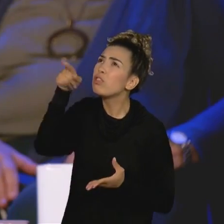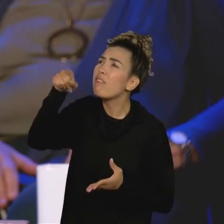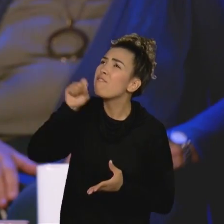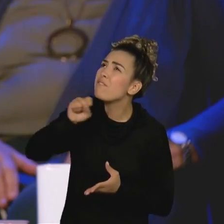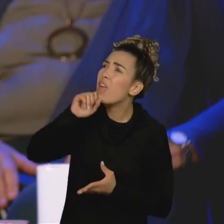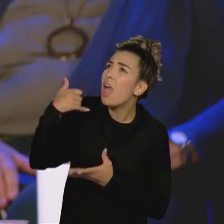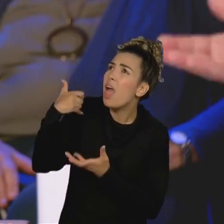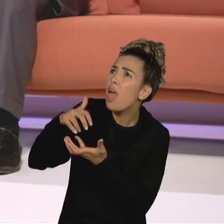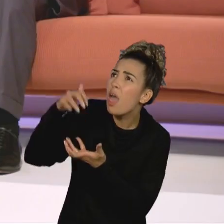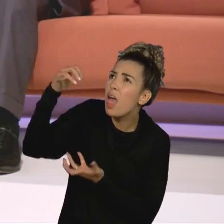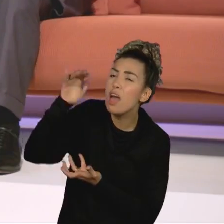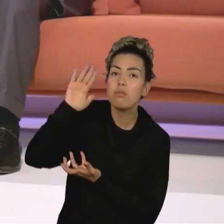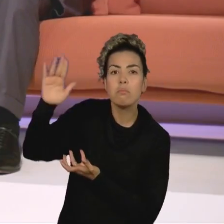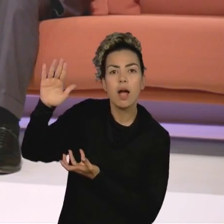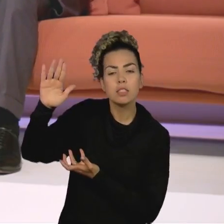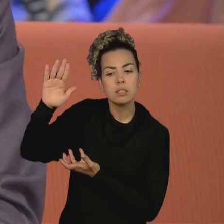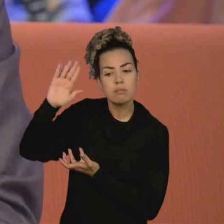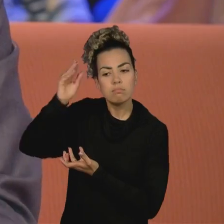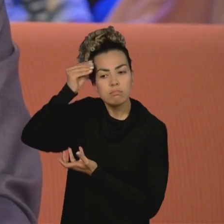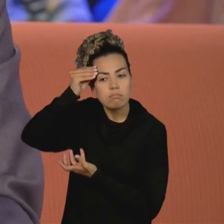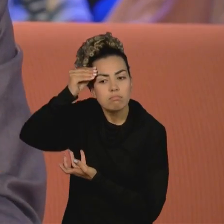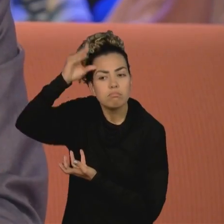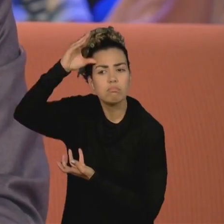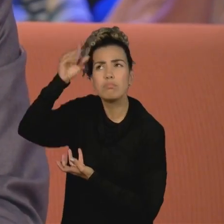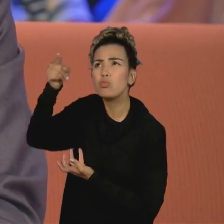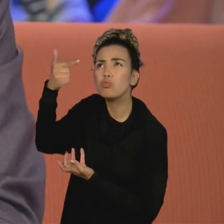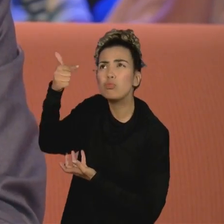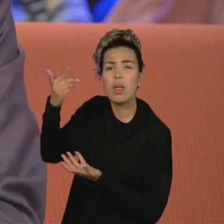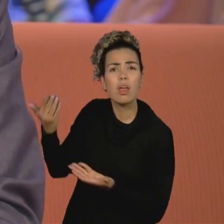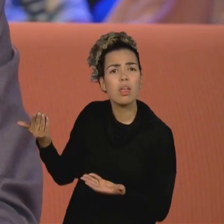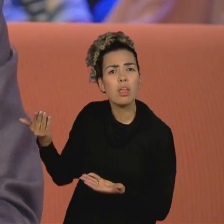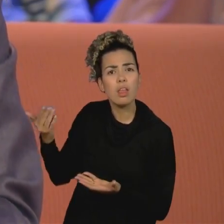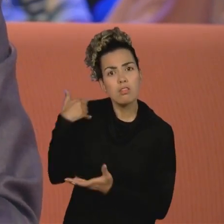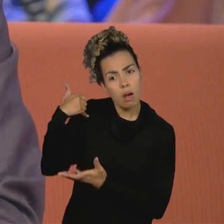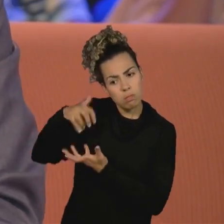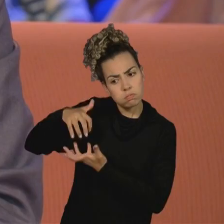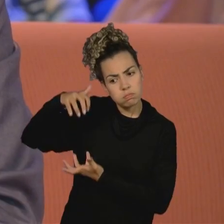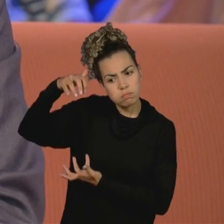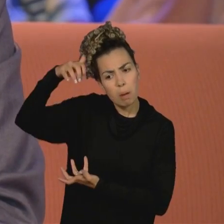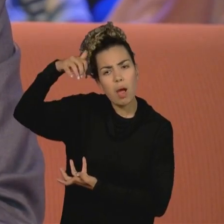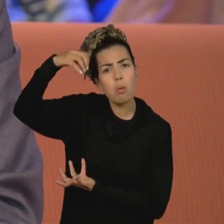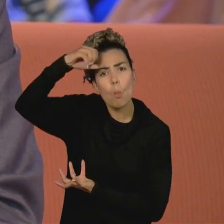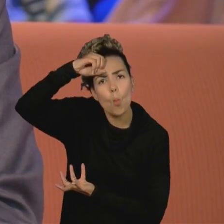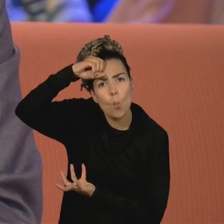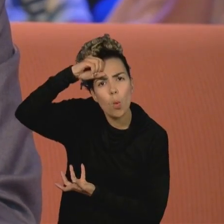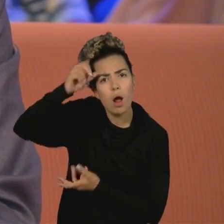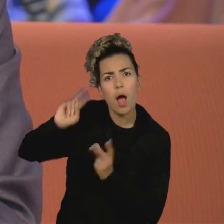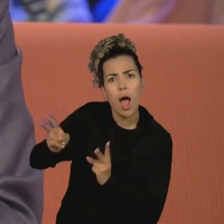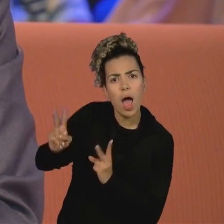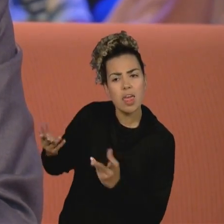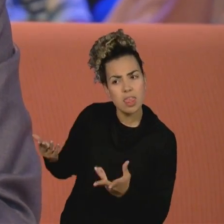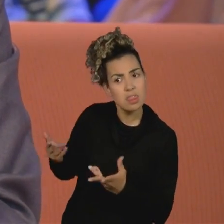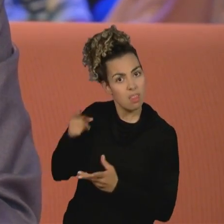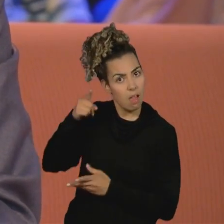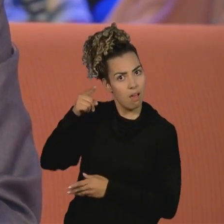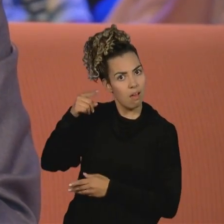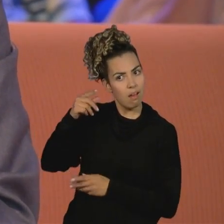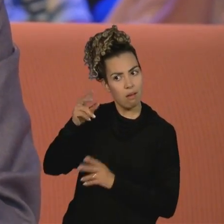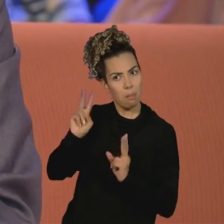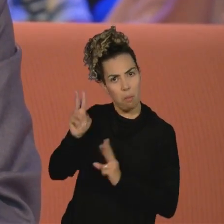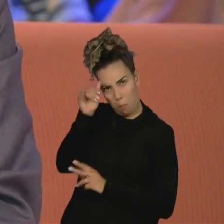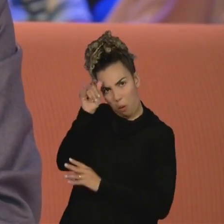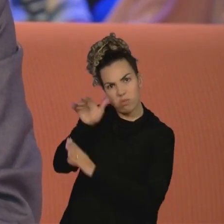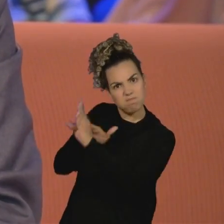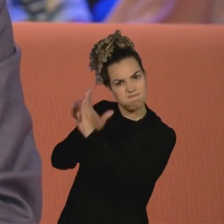sábio. Você ficou velho antes de ficar sábio, né? Então, enfim, tem muitas imagens lindas. O Lear diz que é a